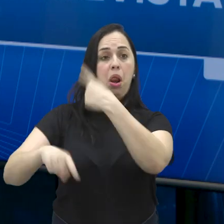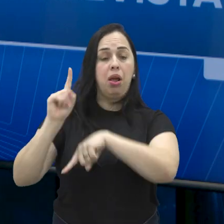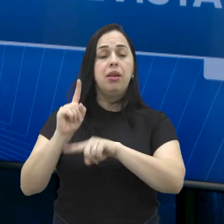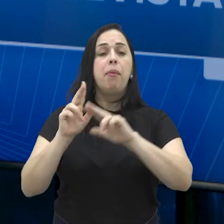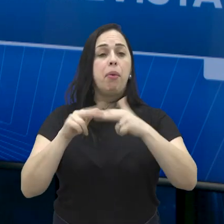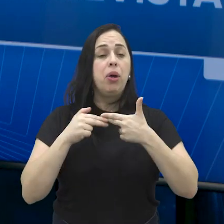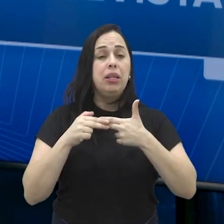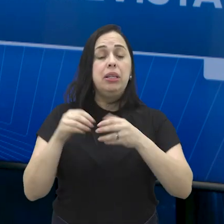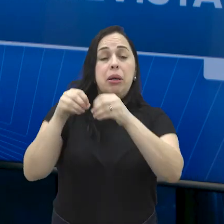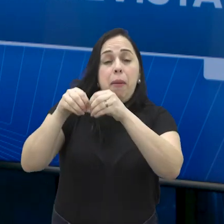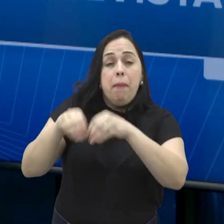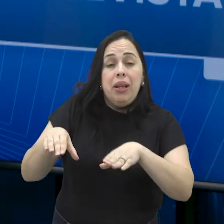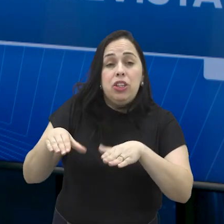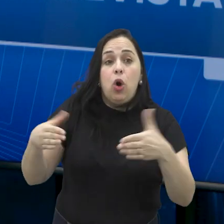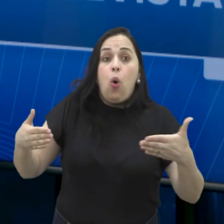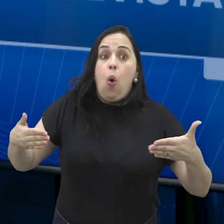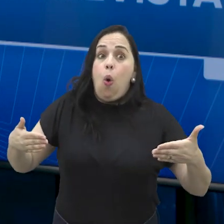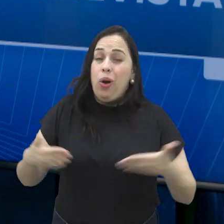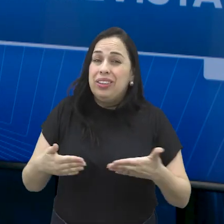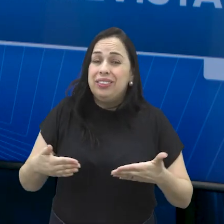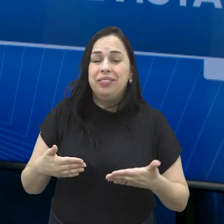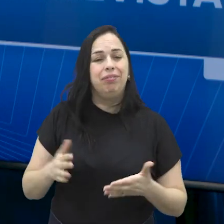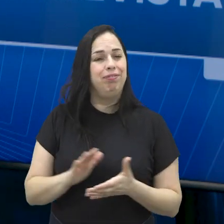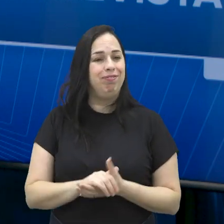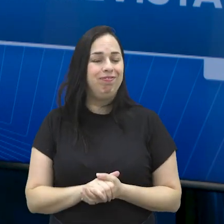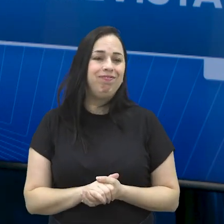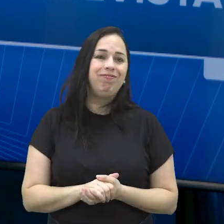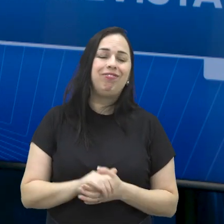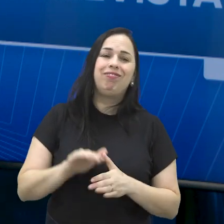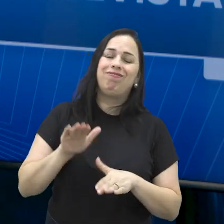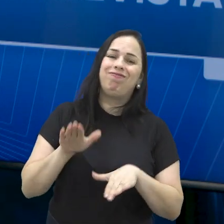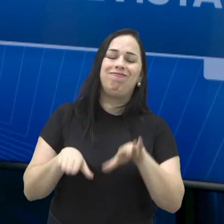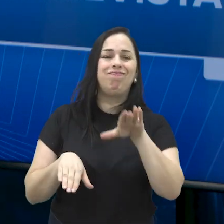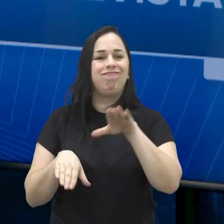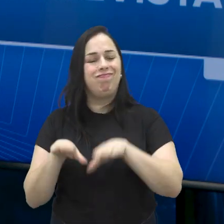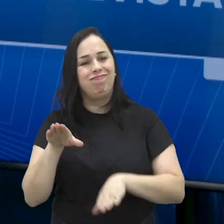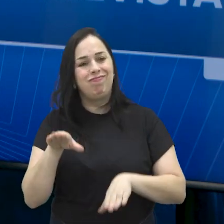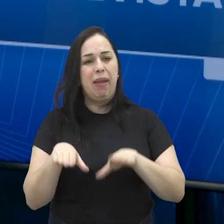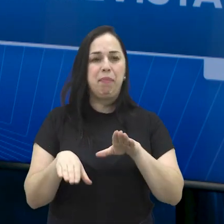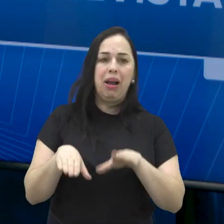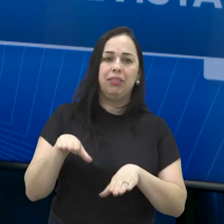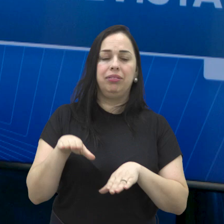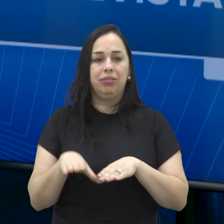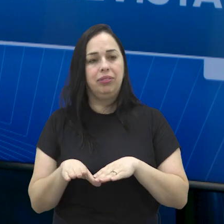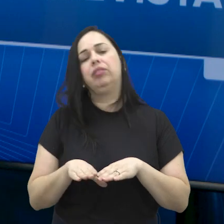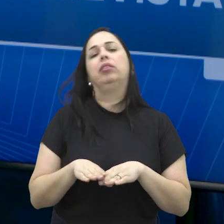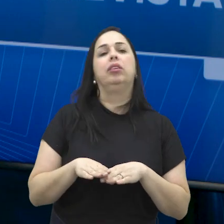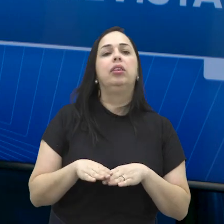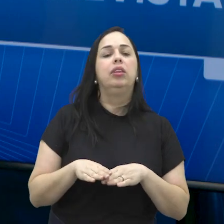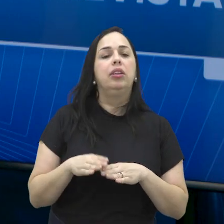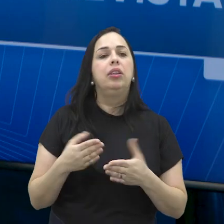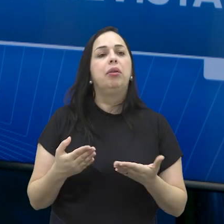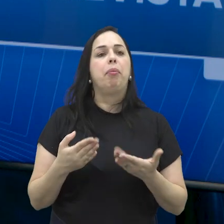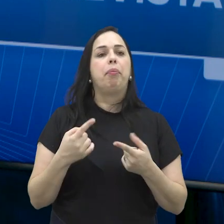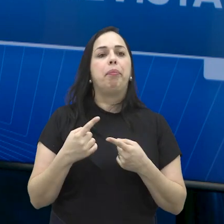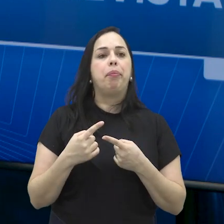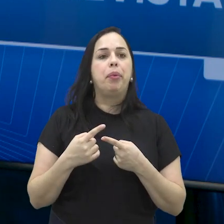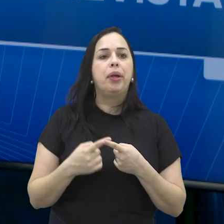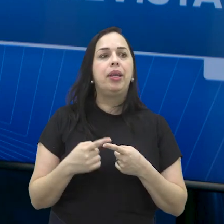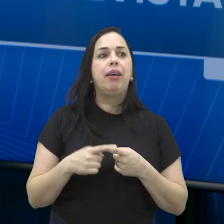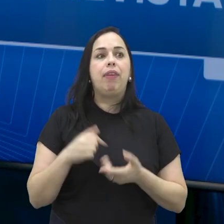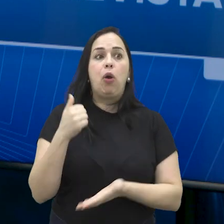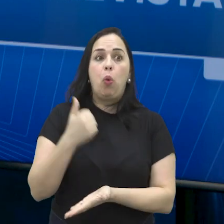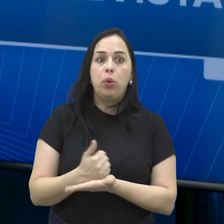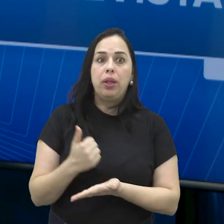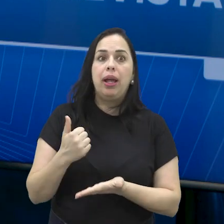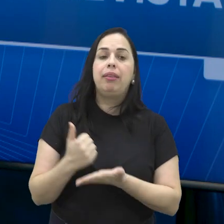a prejudicialidade hoje, ela é muito pouca visando esse ponto. Os custos e aumentos de mão de